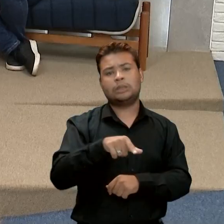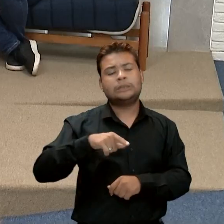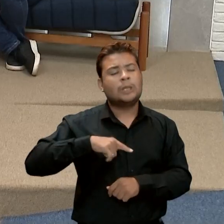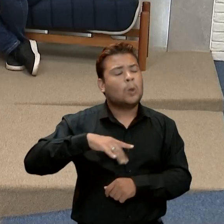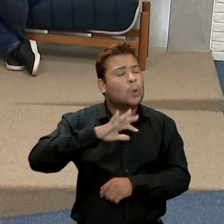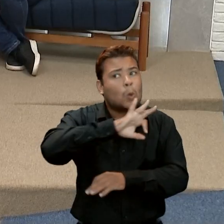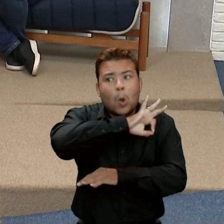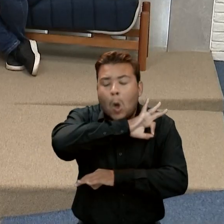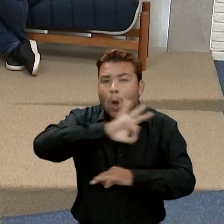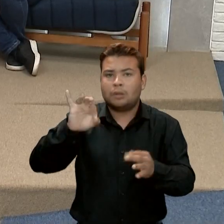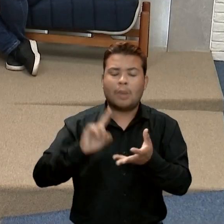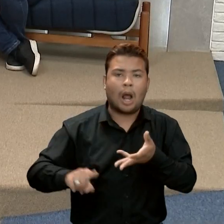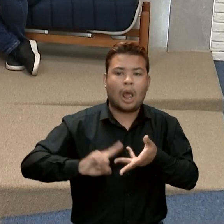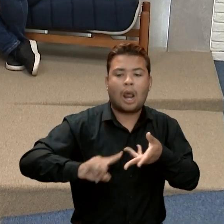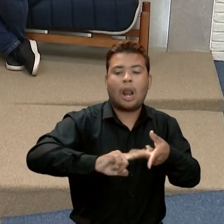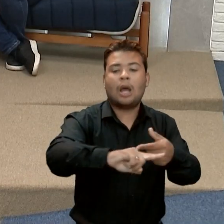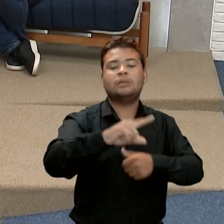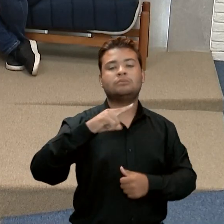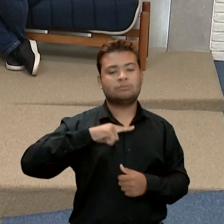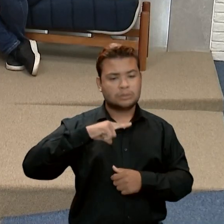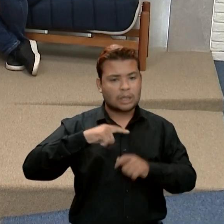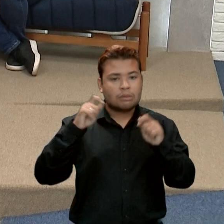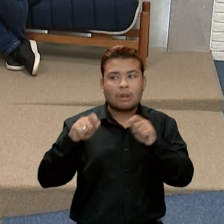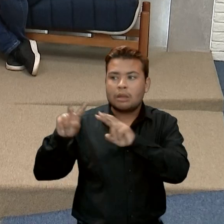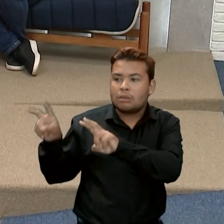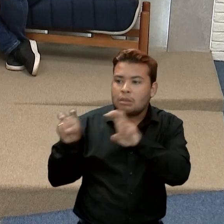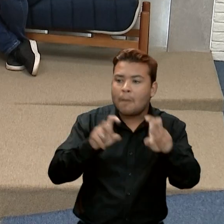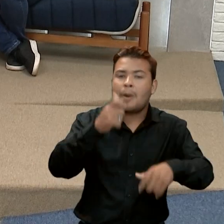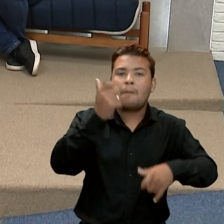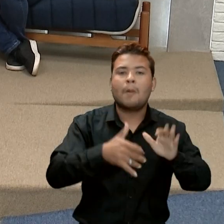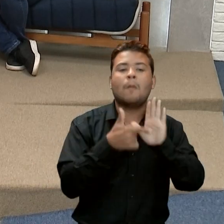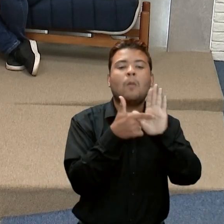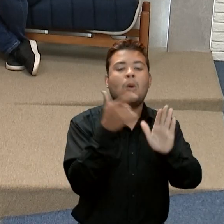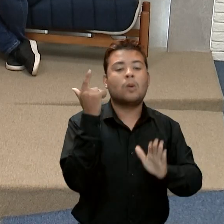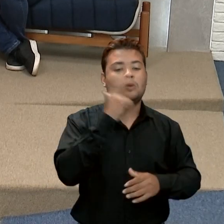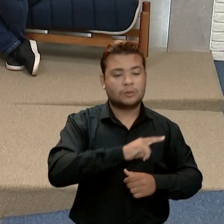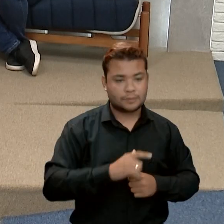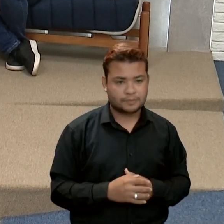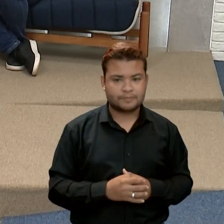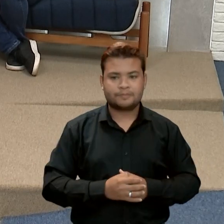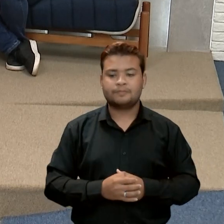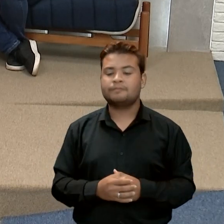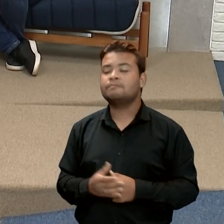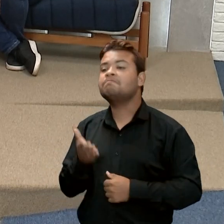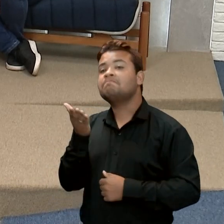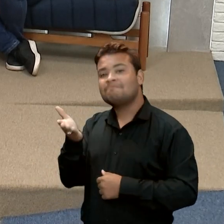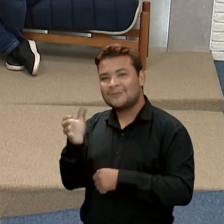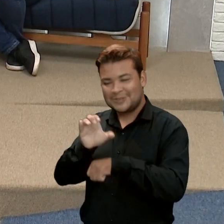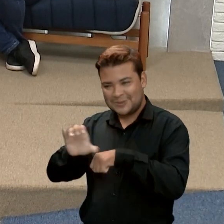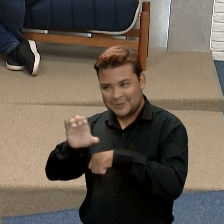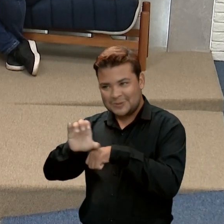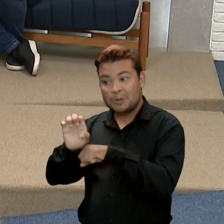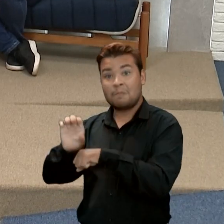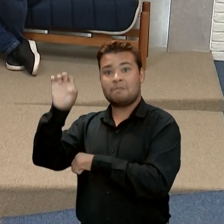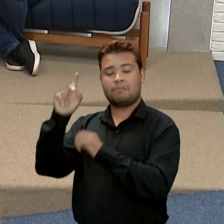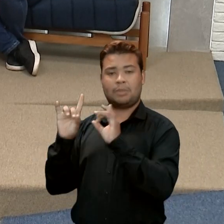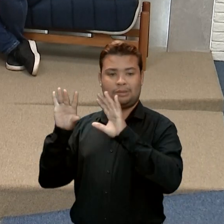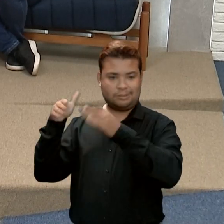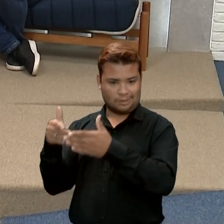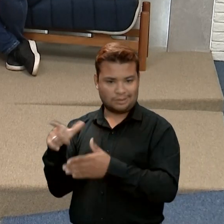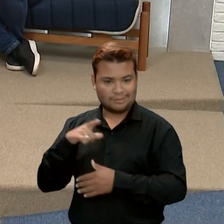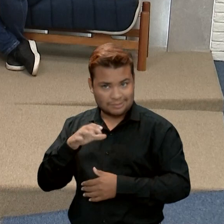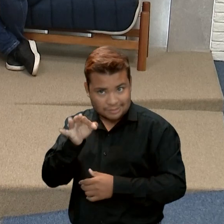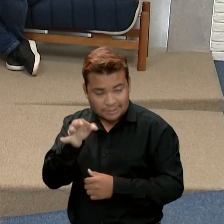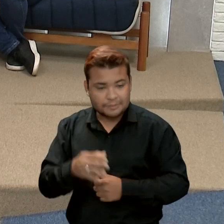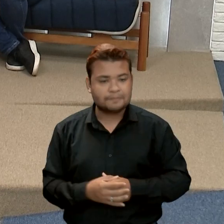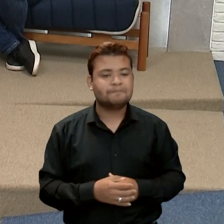de especialização que nós podemos sim abordar de uma forma. Essa dinâmica, né? Com certeza. E é por meio deles que vem, então, tudo isso, né? Por exemplo, a